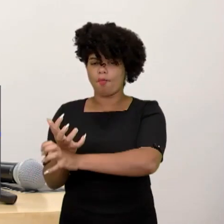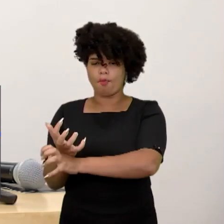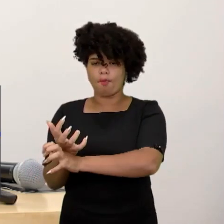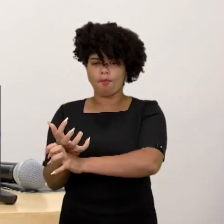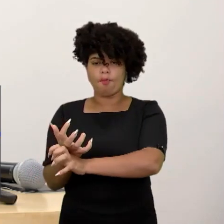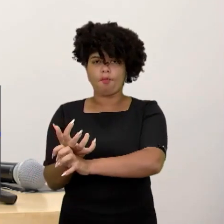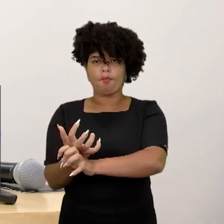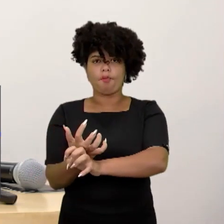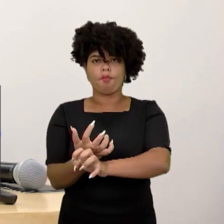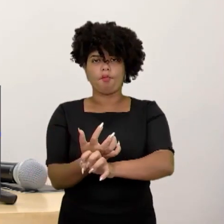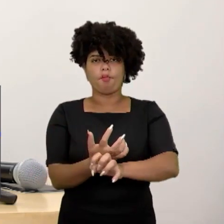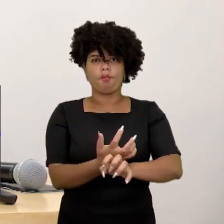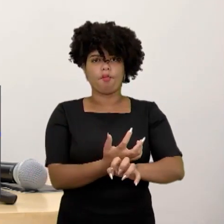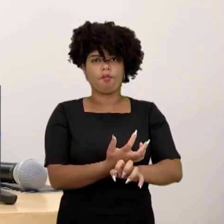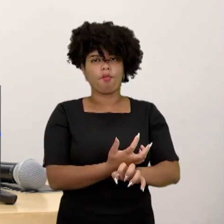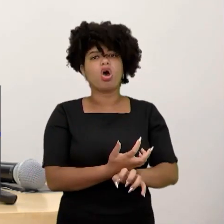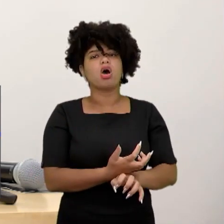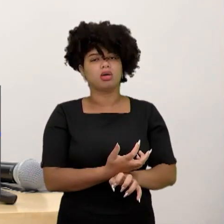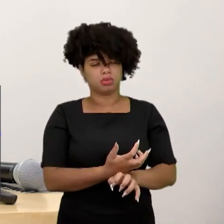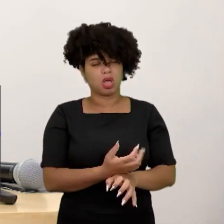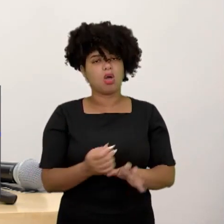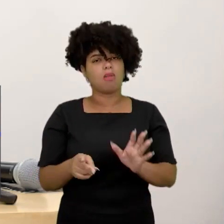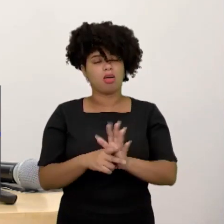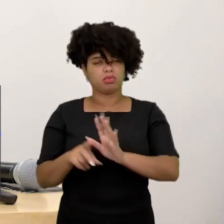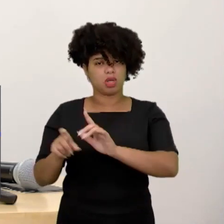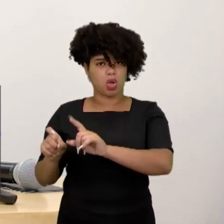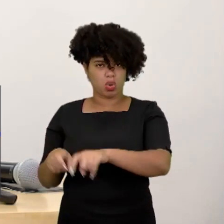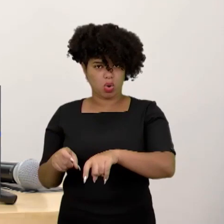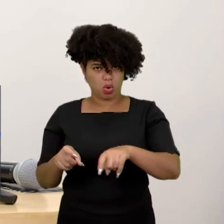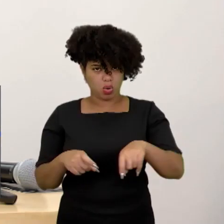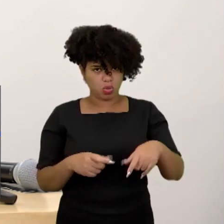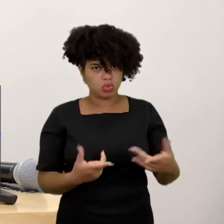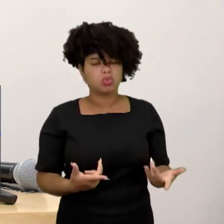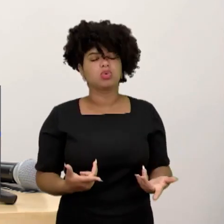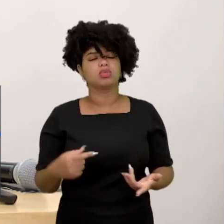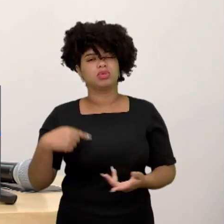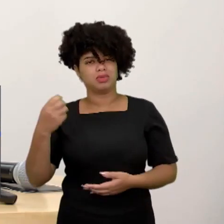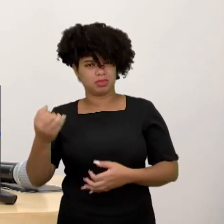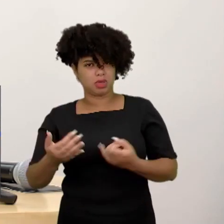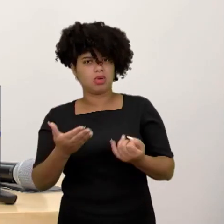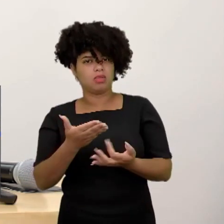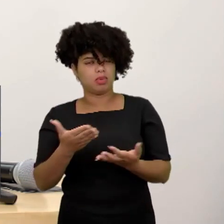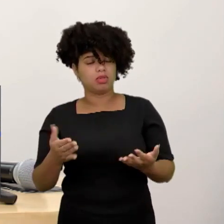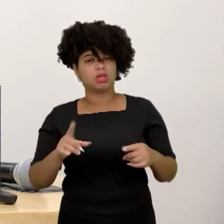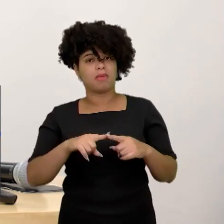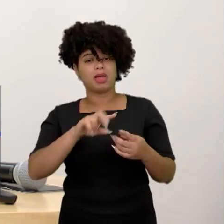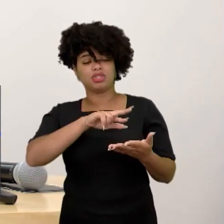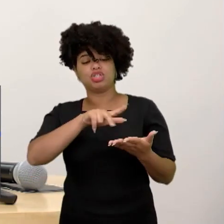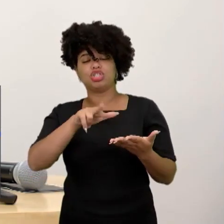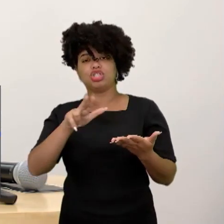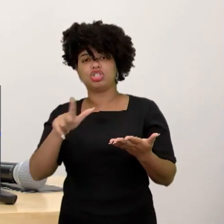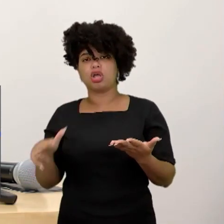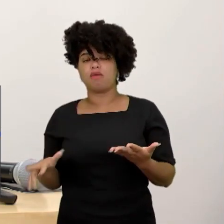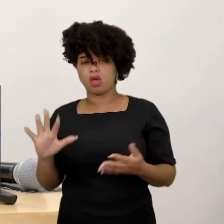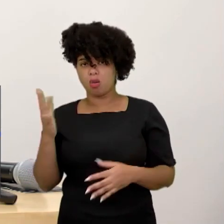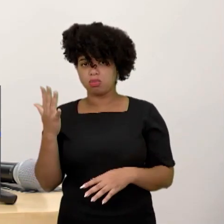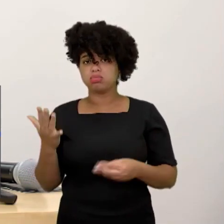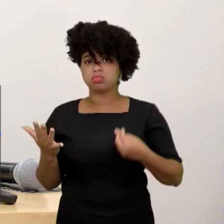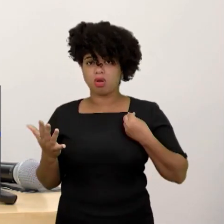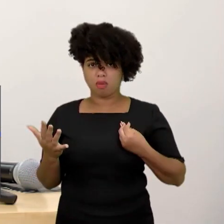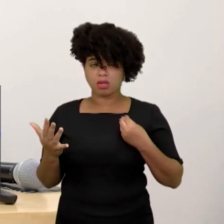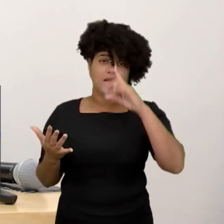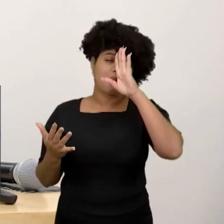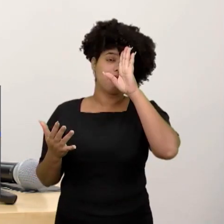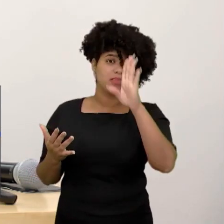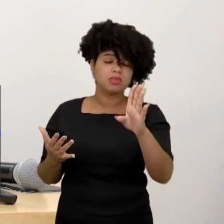aí, principalmente não só da agricultura, tá? A gente, quando fala desse desperdício de solos, a gente inclui outros fatores, mas principalmente